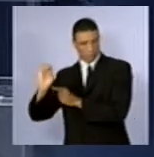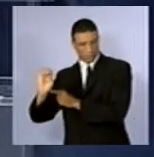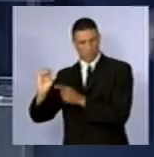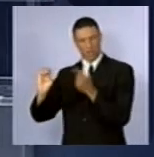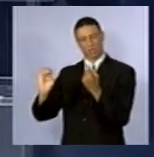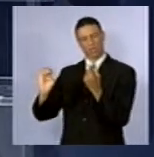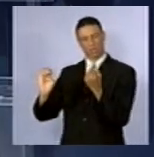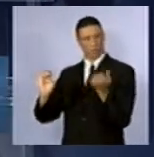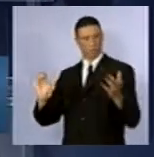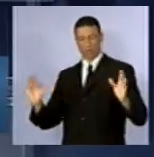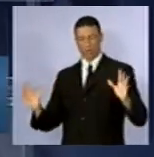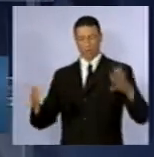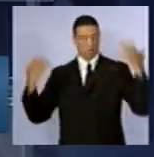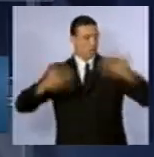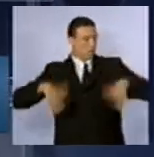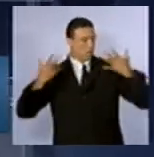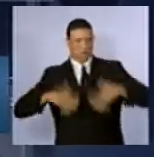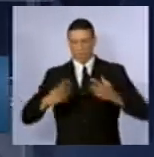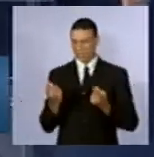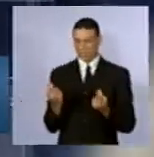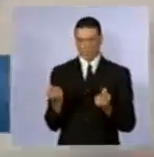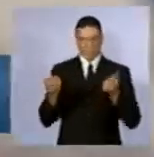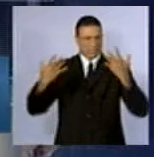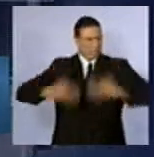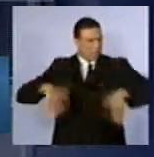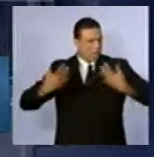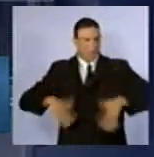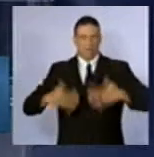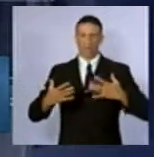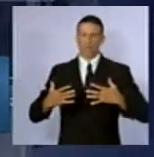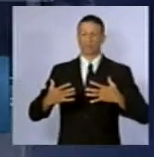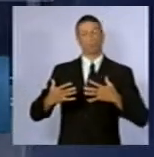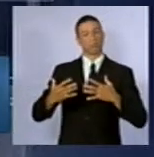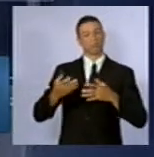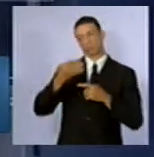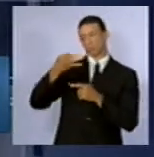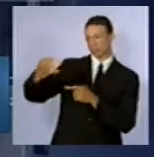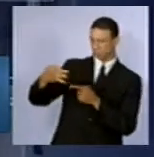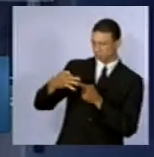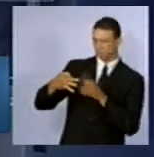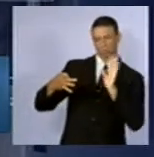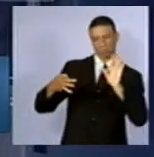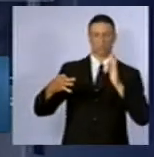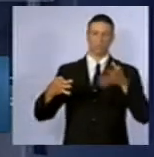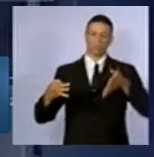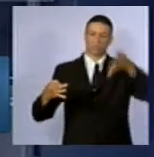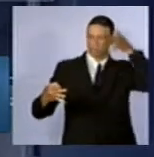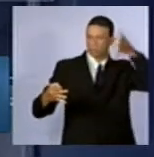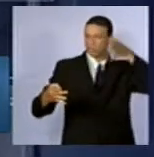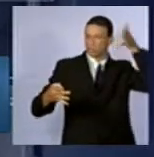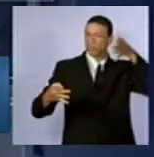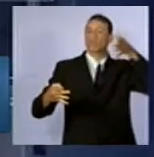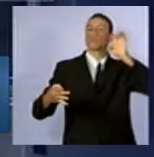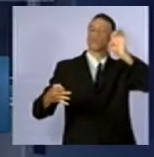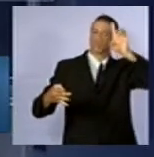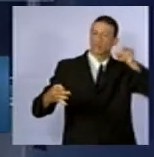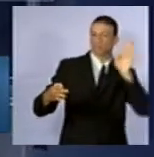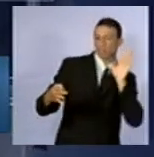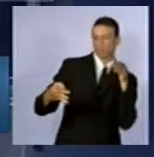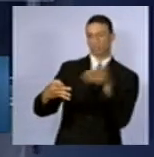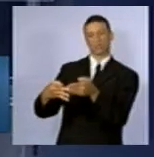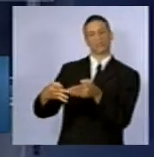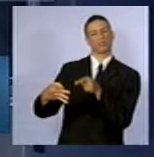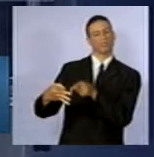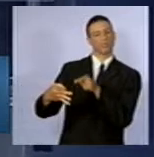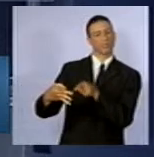indicar terrorismo dos valores do impacto então e e a nossa apresentação vai ser exatamente